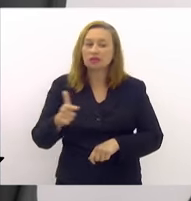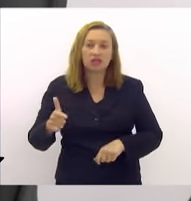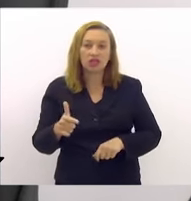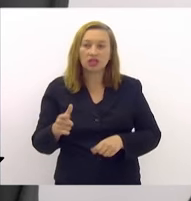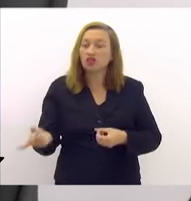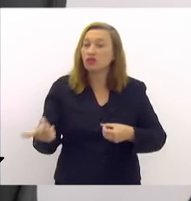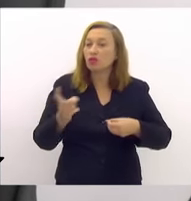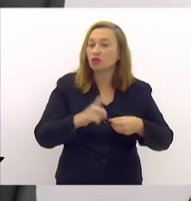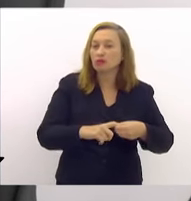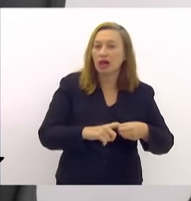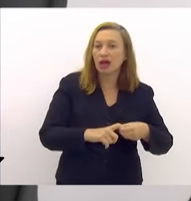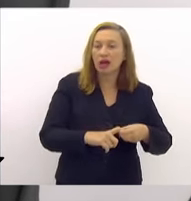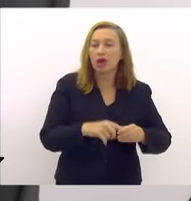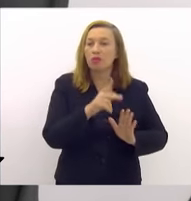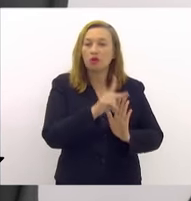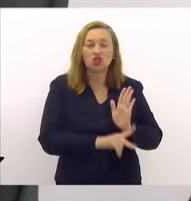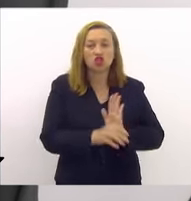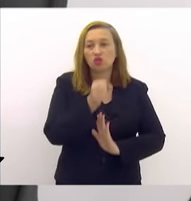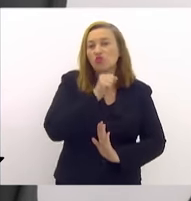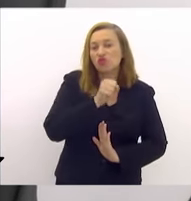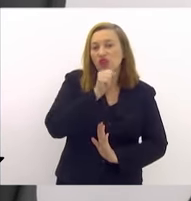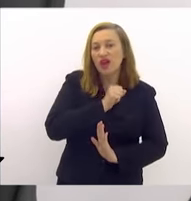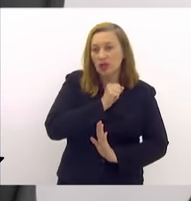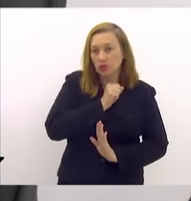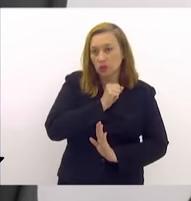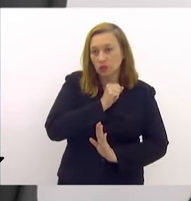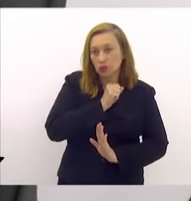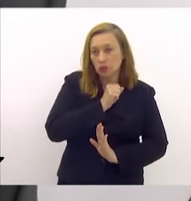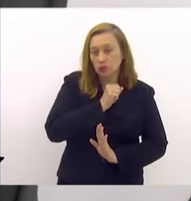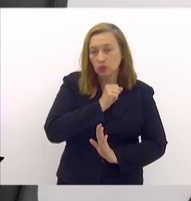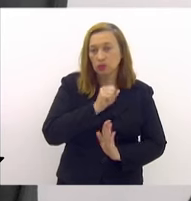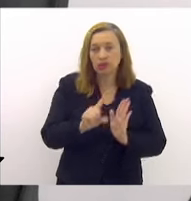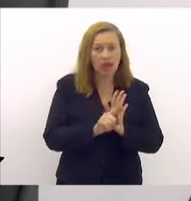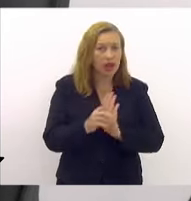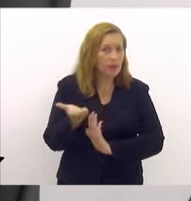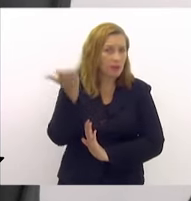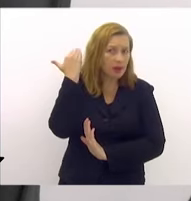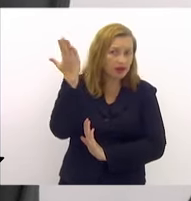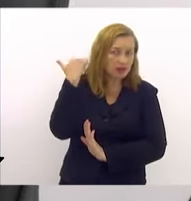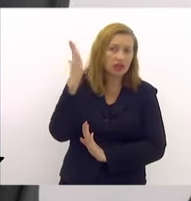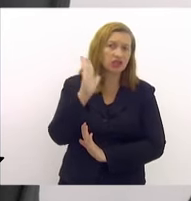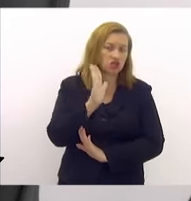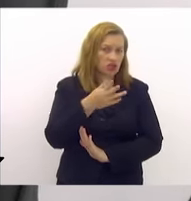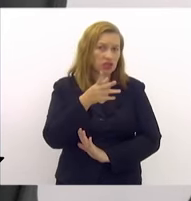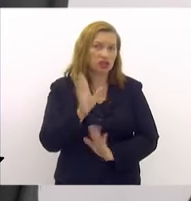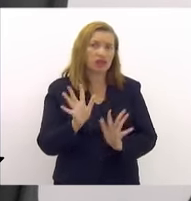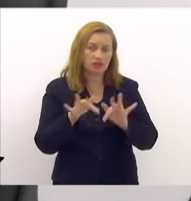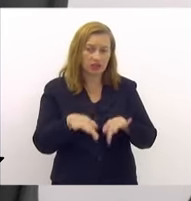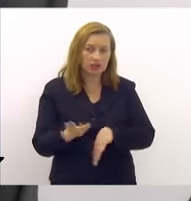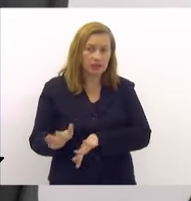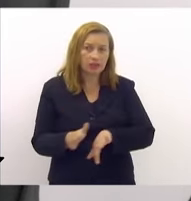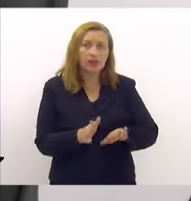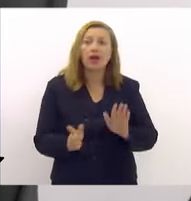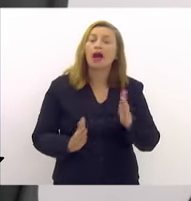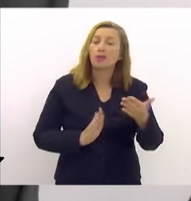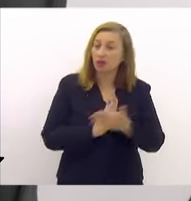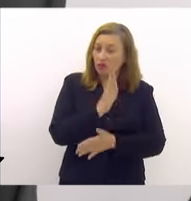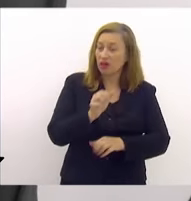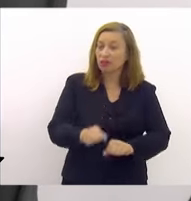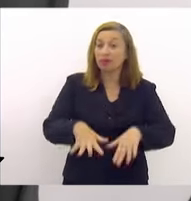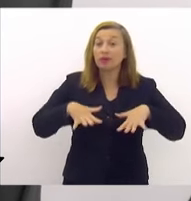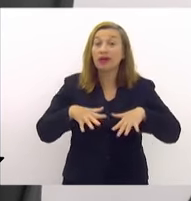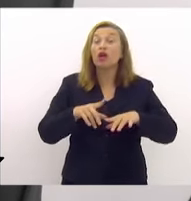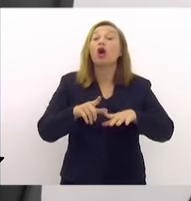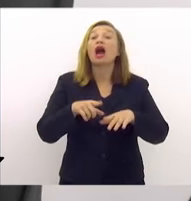desarquivar nenhuma proposição da legislatura anterior. Então, isso está superado. O regime interno é aprovado pelo plenário. A dúvida